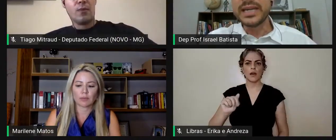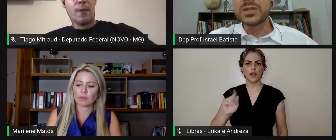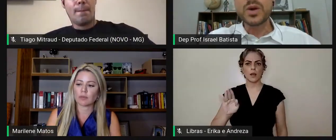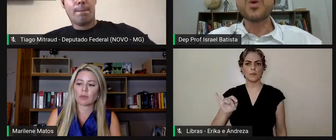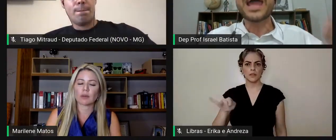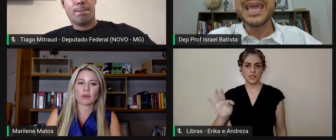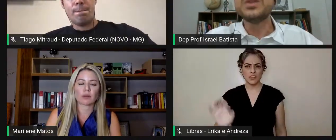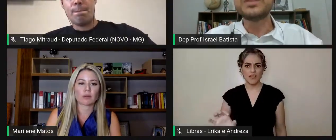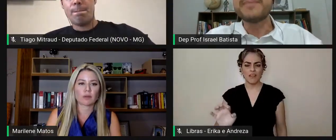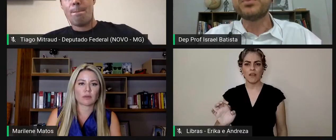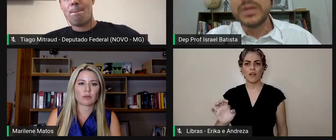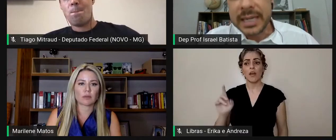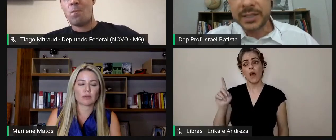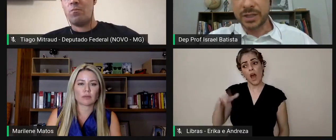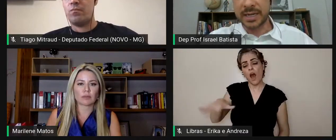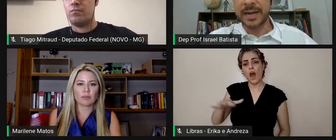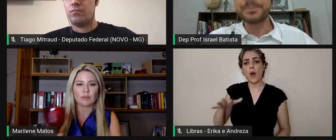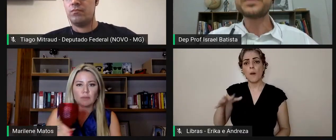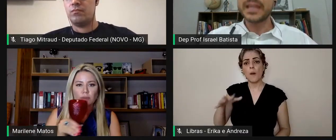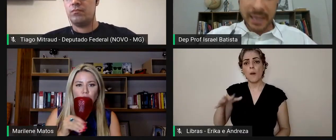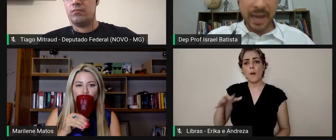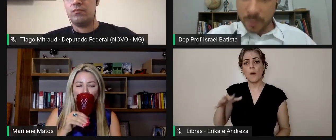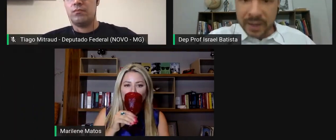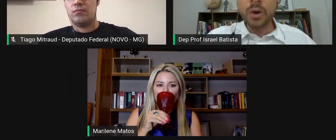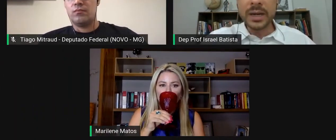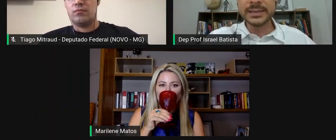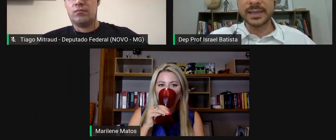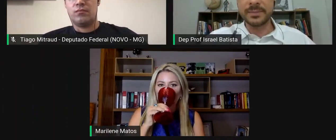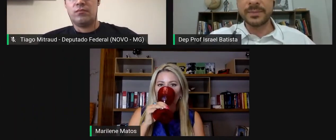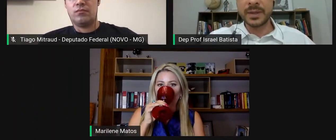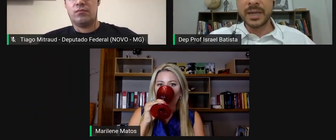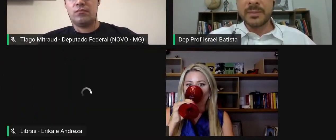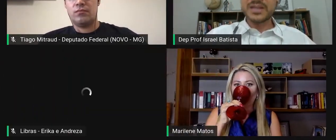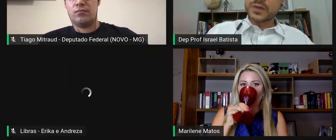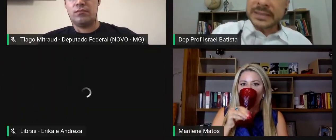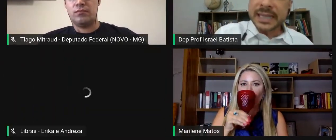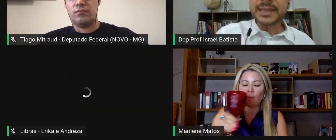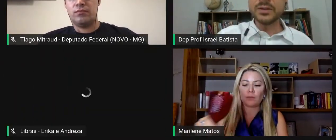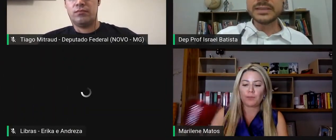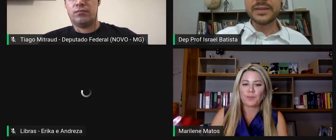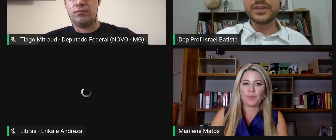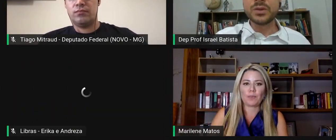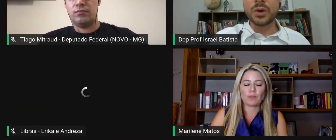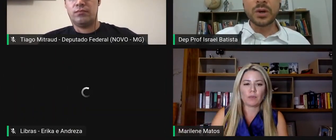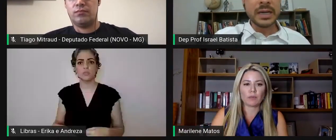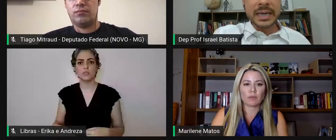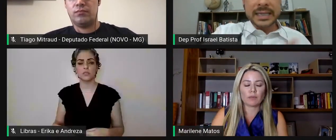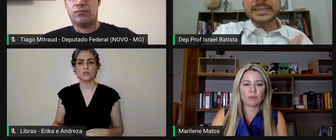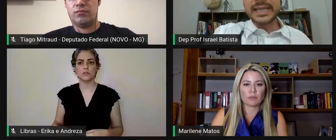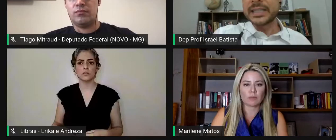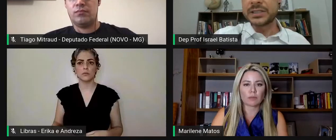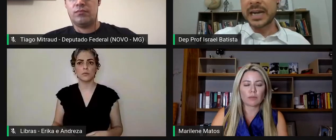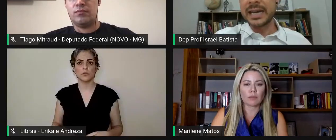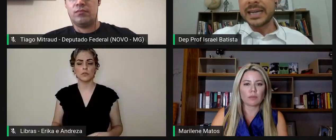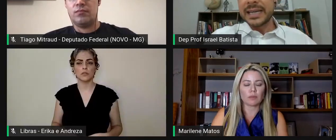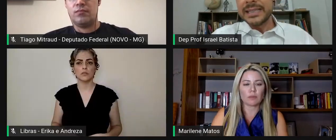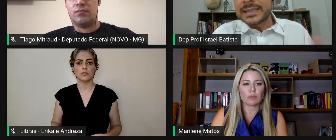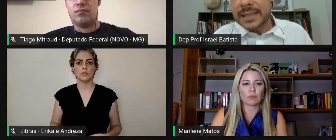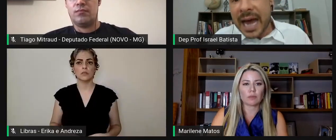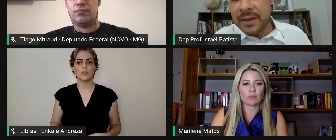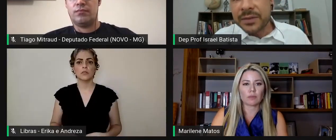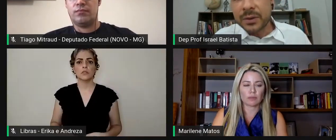eminentemente político, é o reino da política, é uma coisa. Mas você ter um servidor que